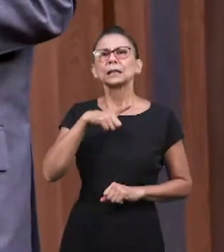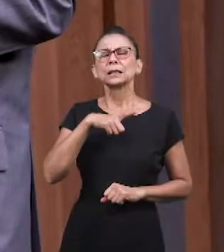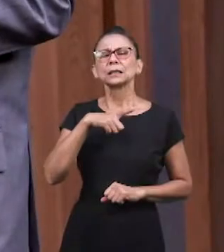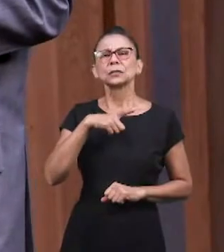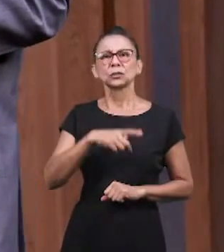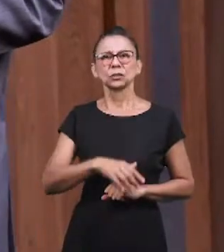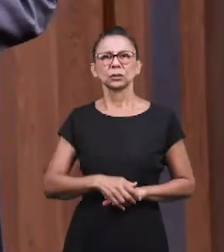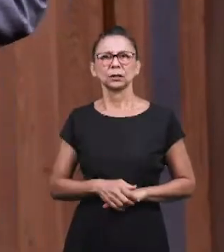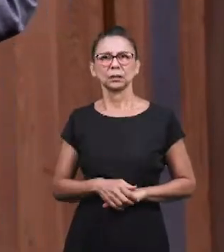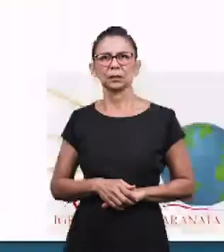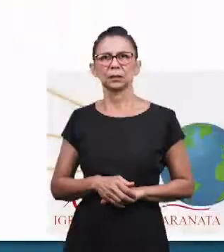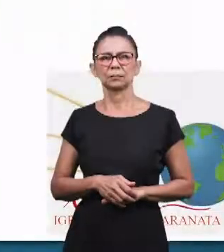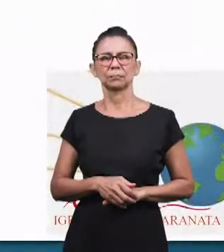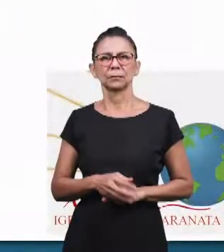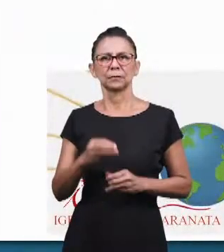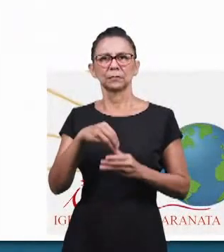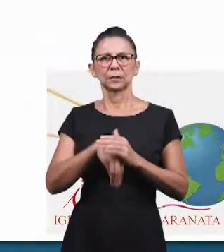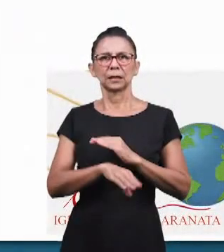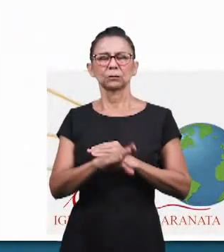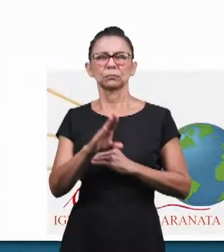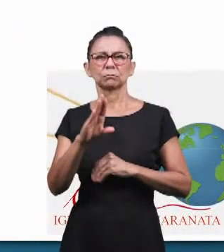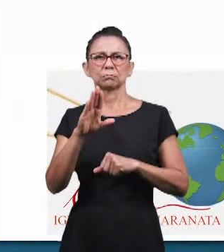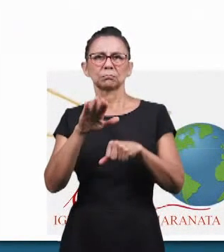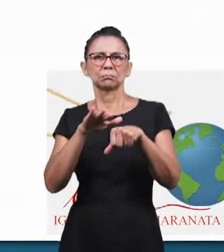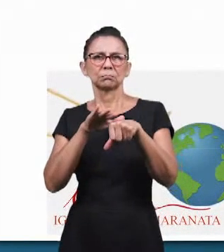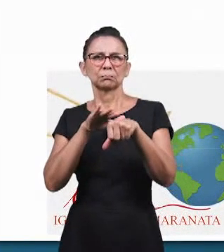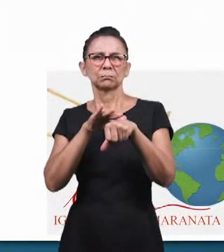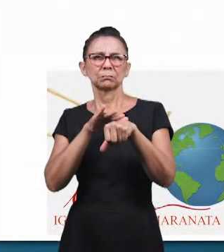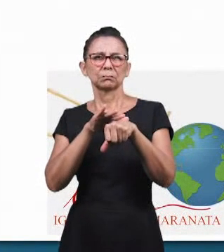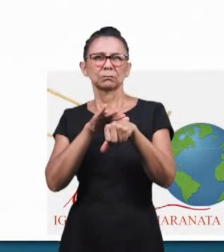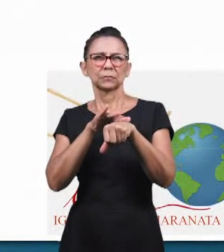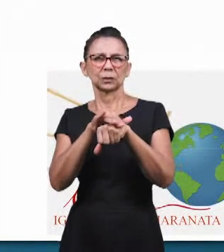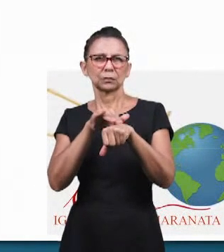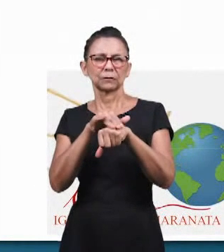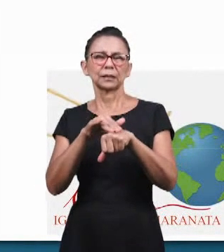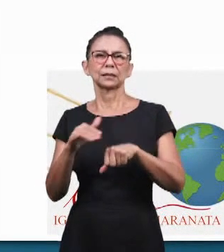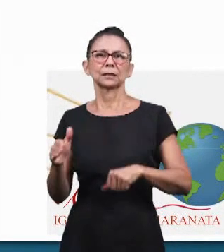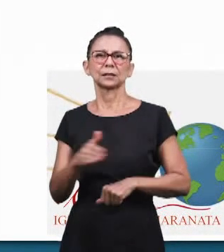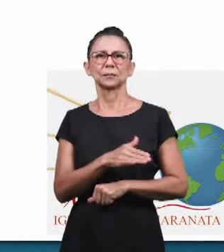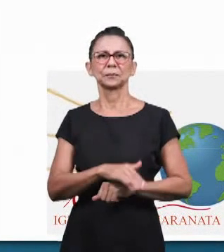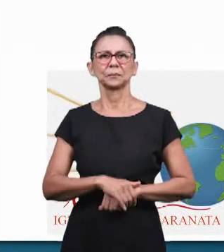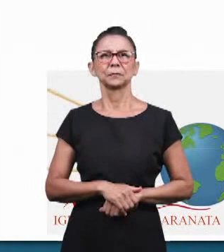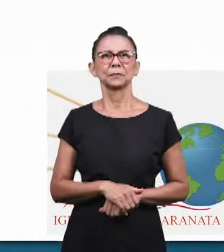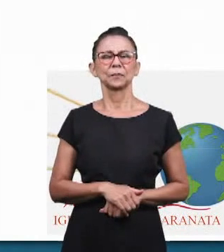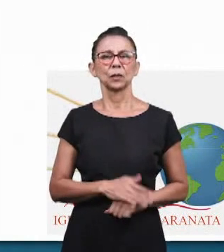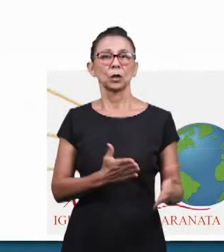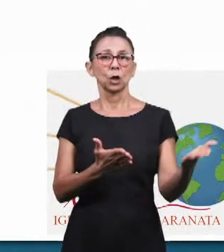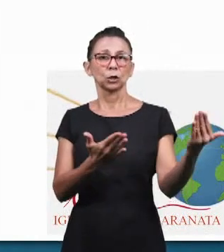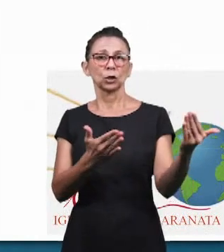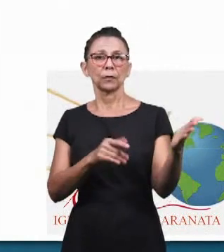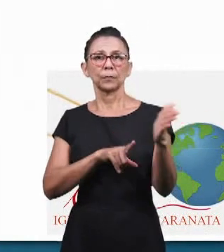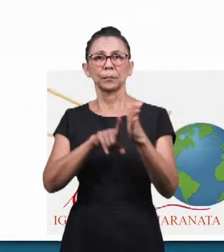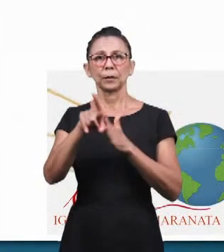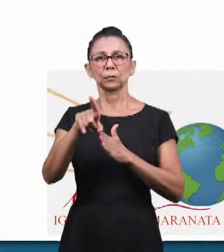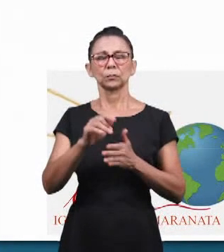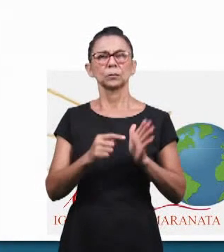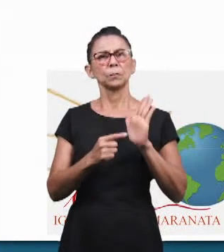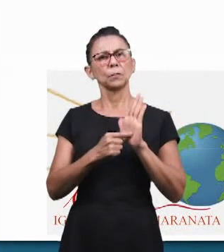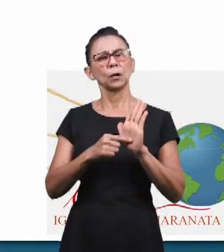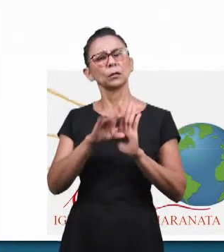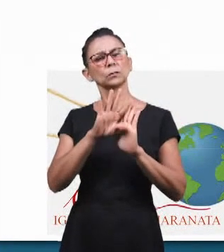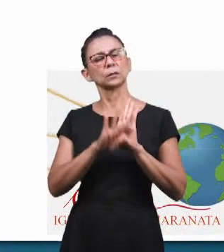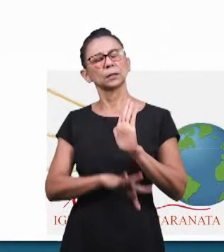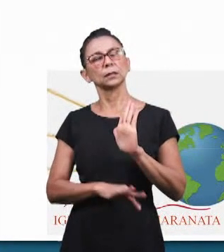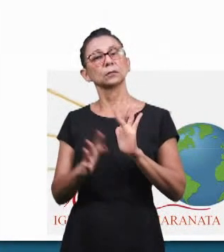estavam envolvidos na conversa? A segunda pergunta, para jovens: cite o texto